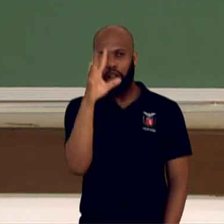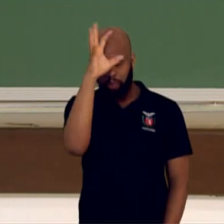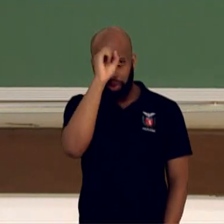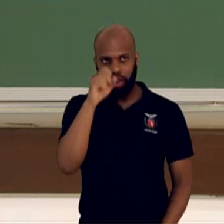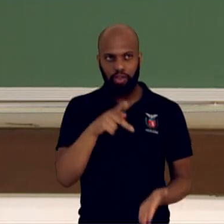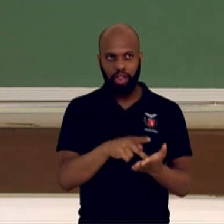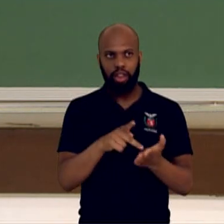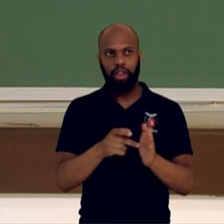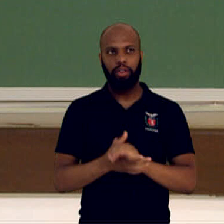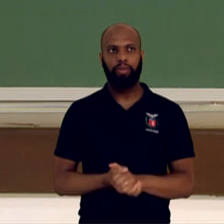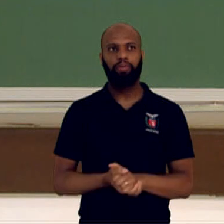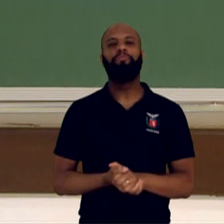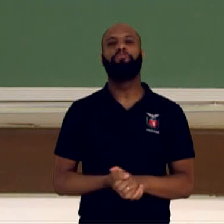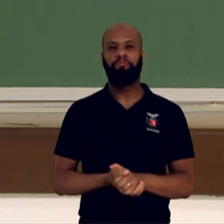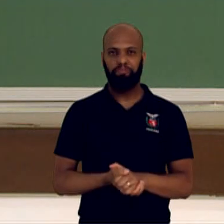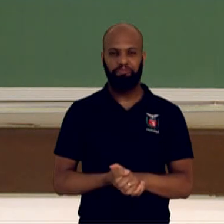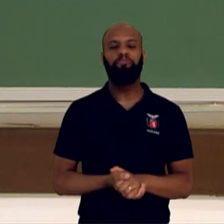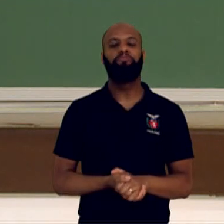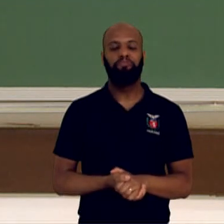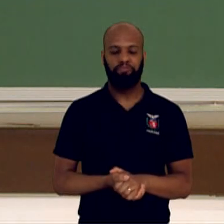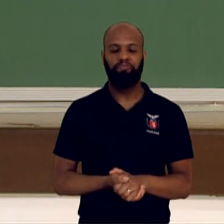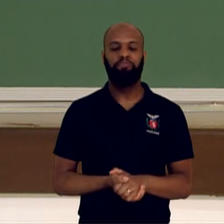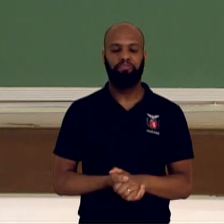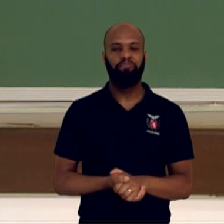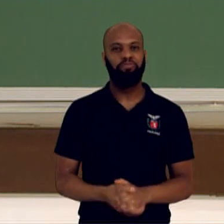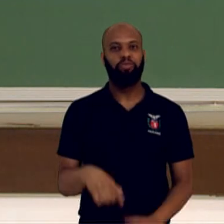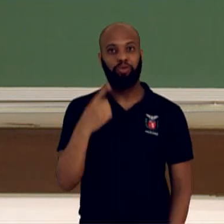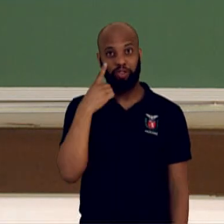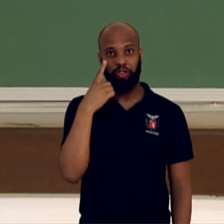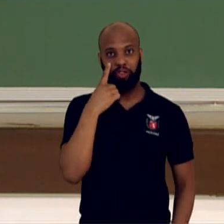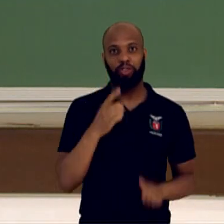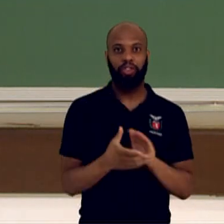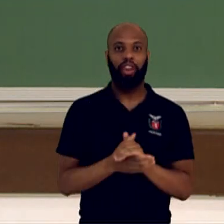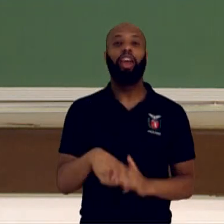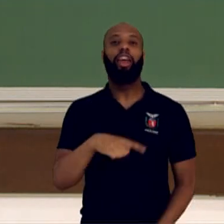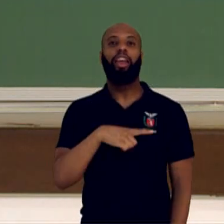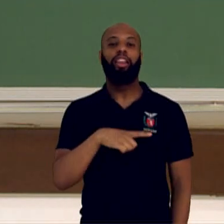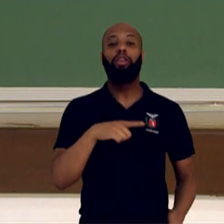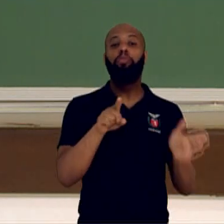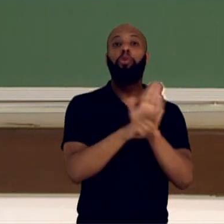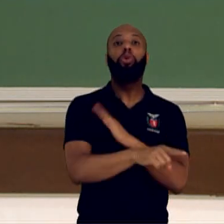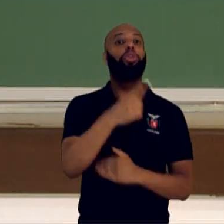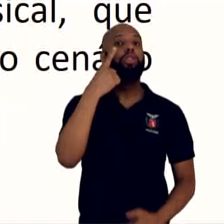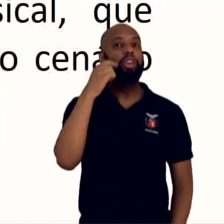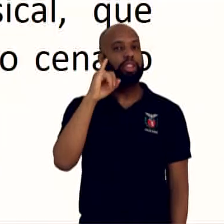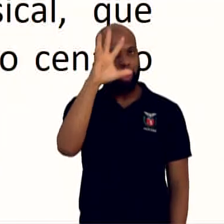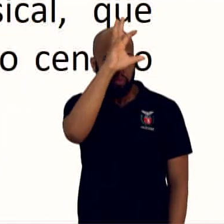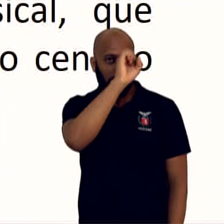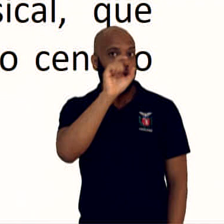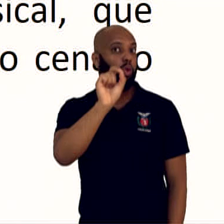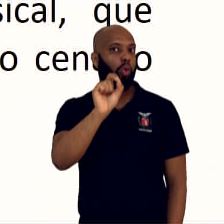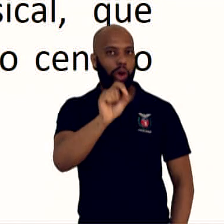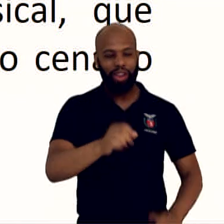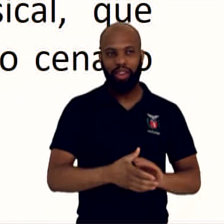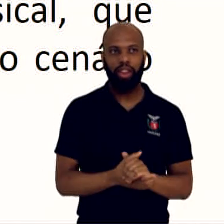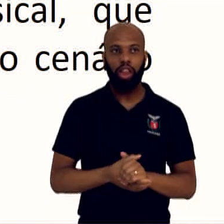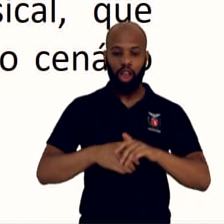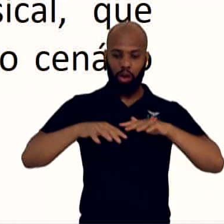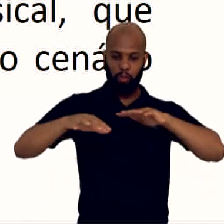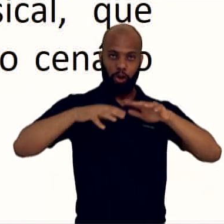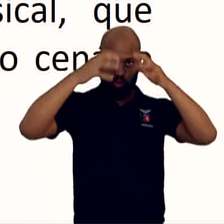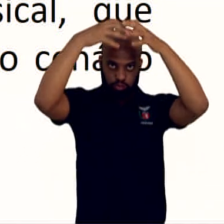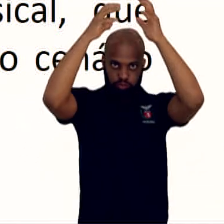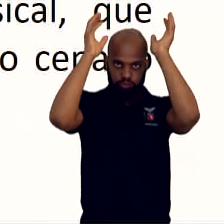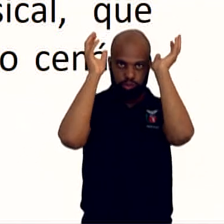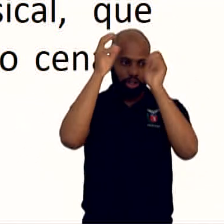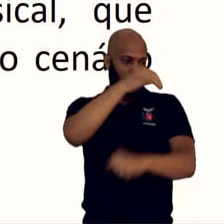ver se é? Olha só. Viu? Um testezinho para ver se a gente aprendeu alguma coisa. Olha só. O movimento Black